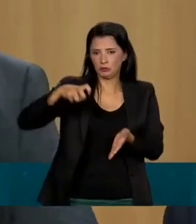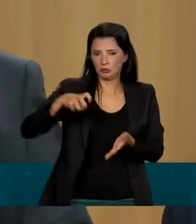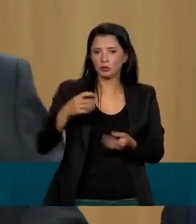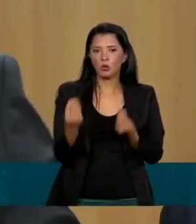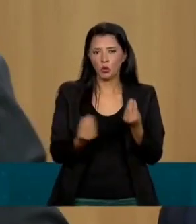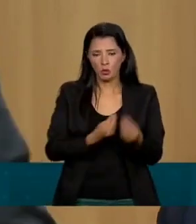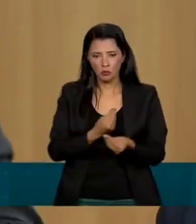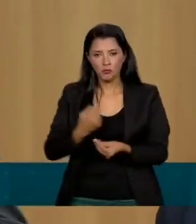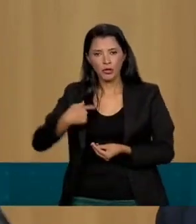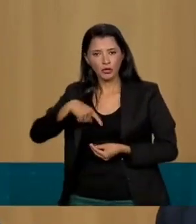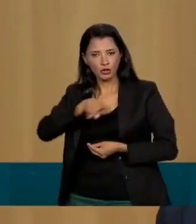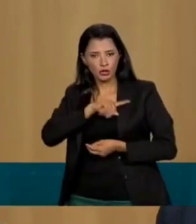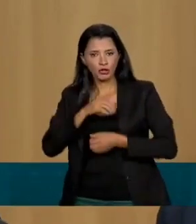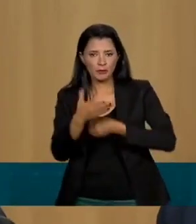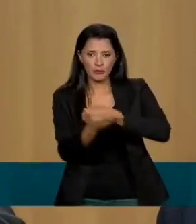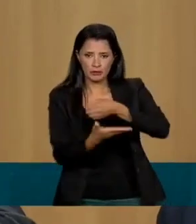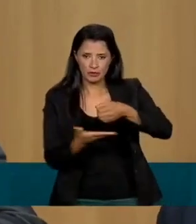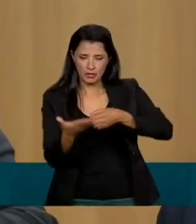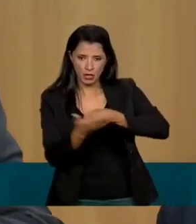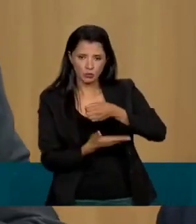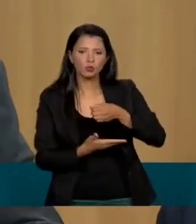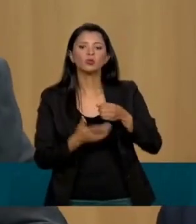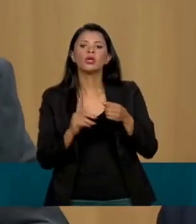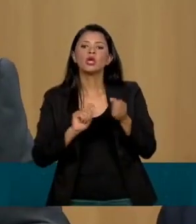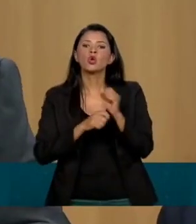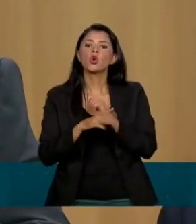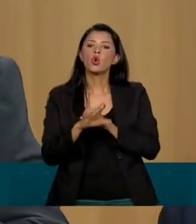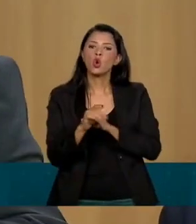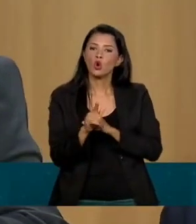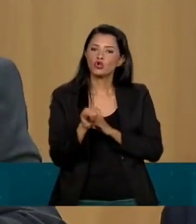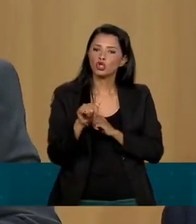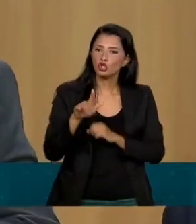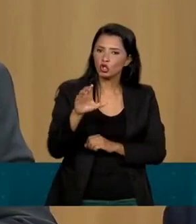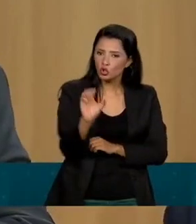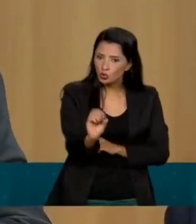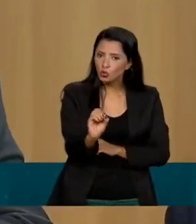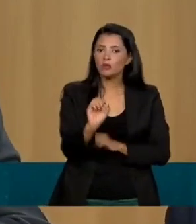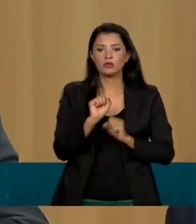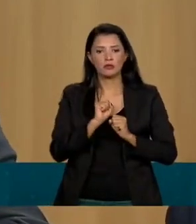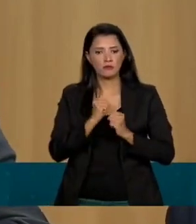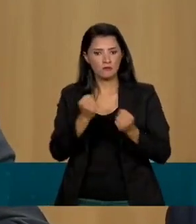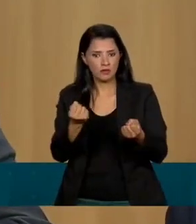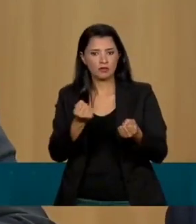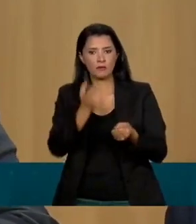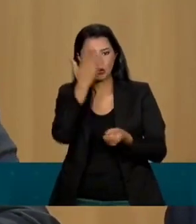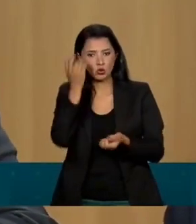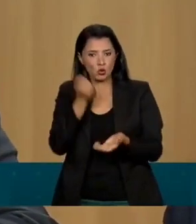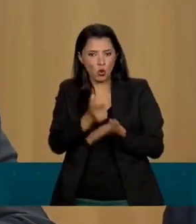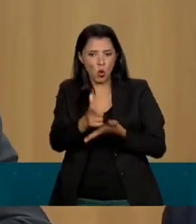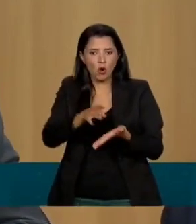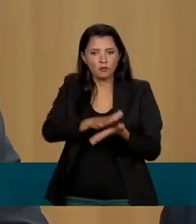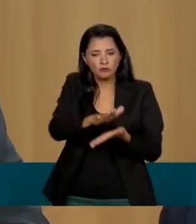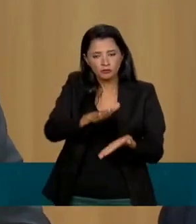estamos agindo com base no Código de Defesa do Consumidor, os artigos 55 e